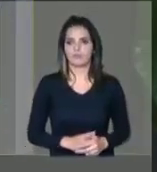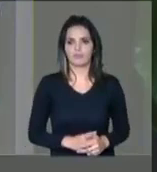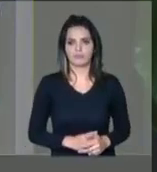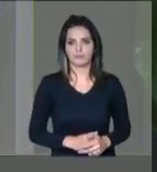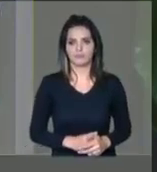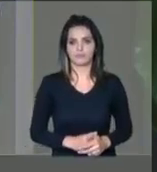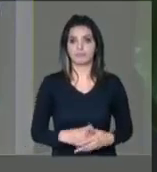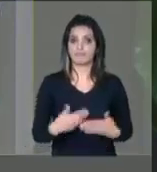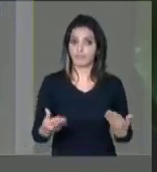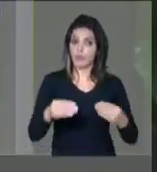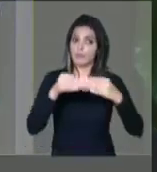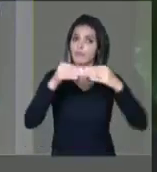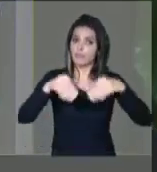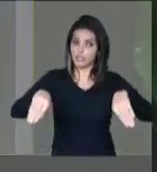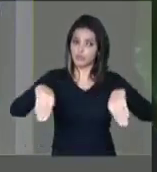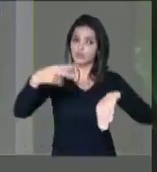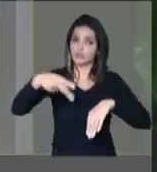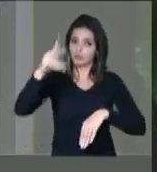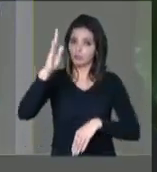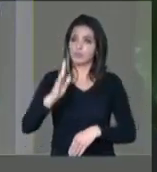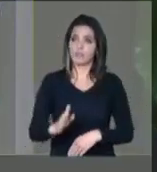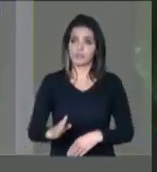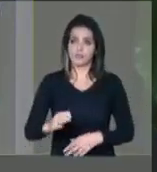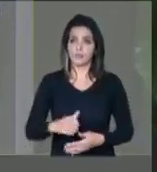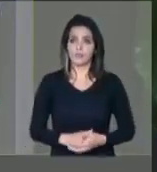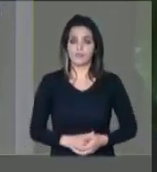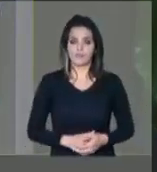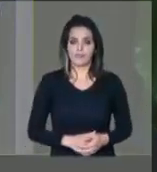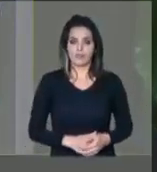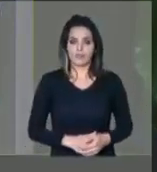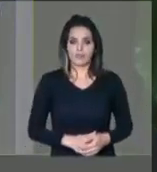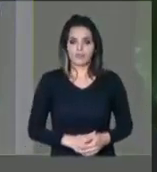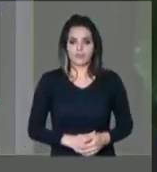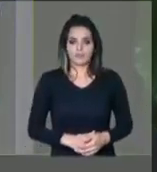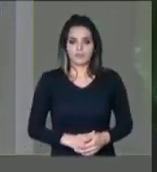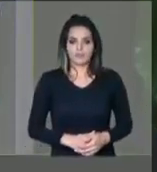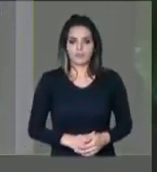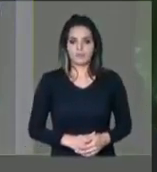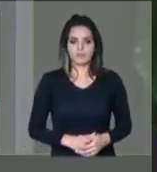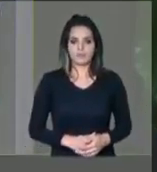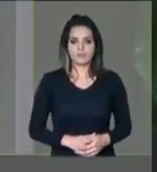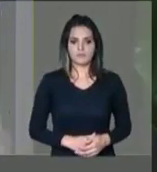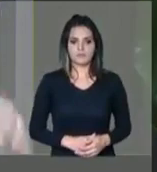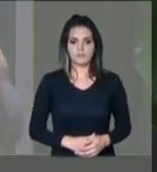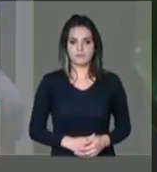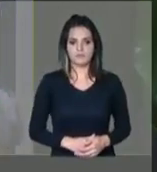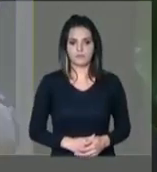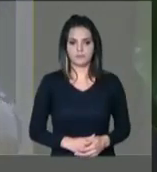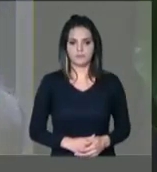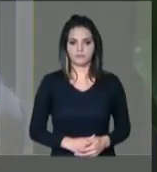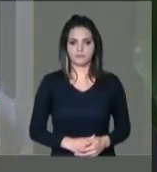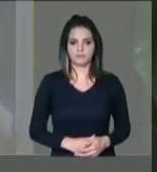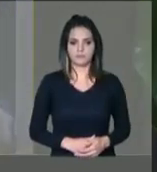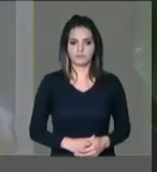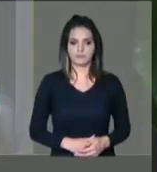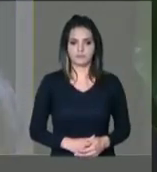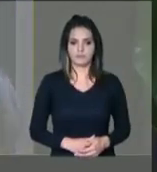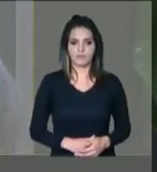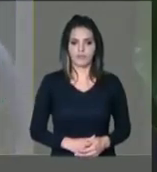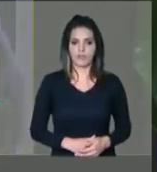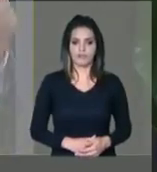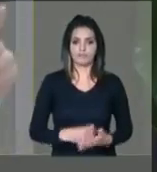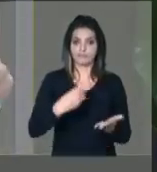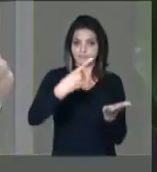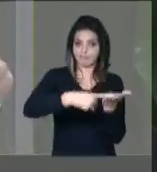de fato muito prejudicial. E, por fim, esse acordo obriga o Brasil a